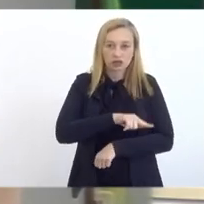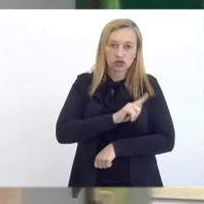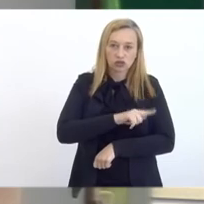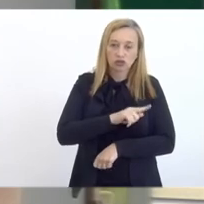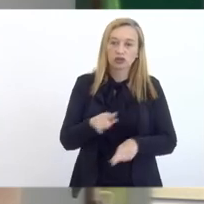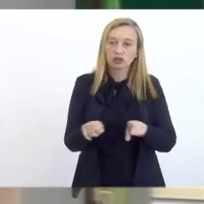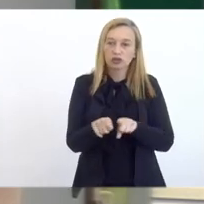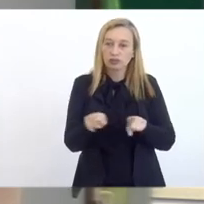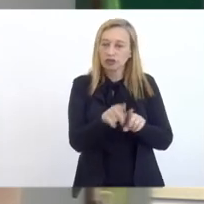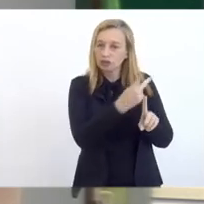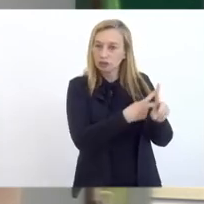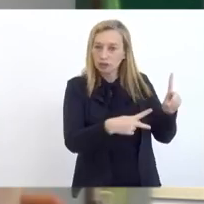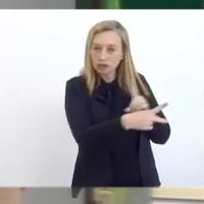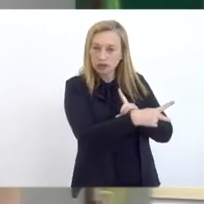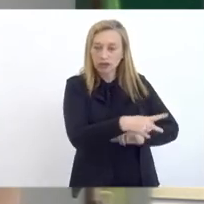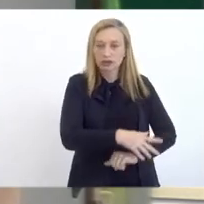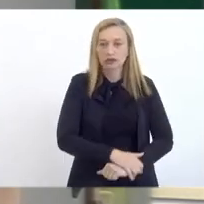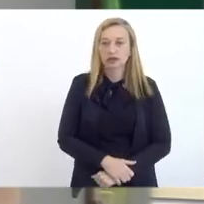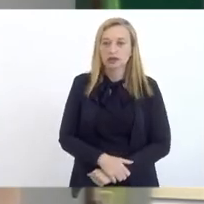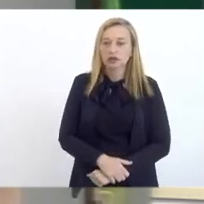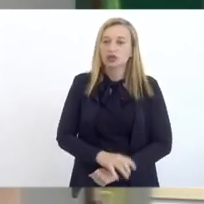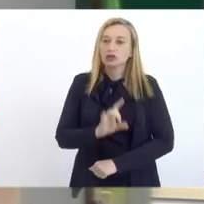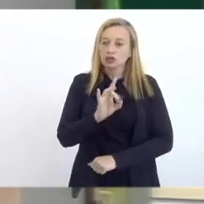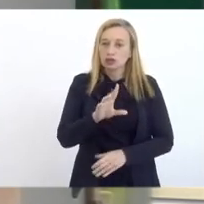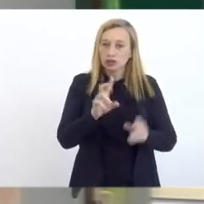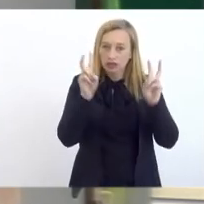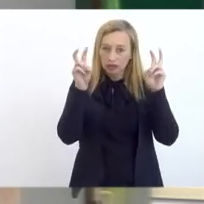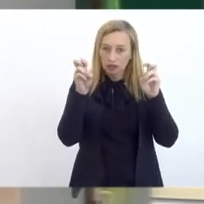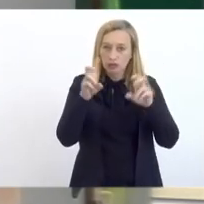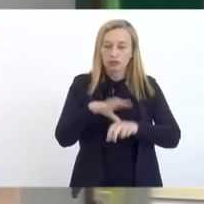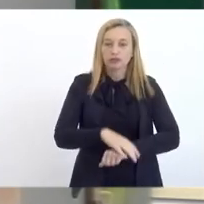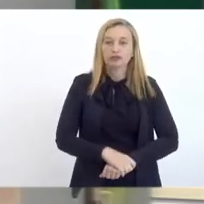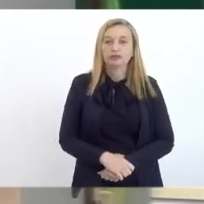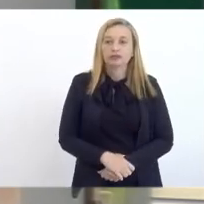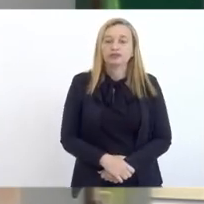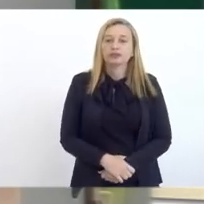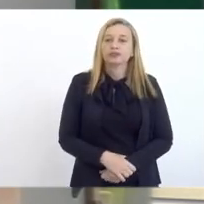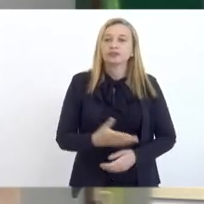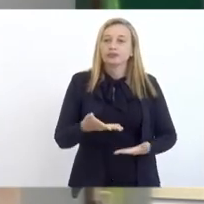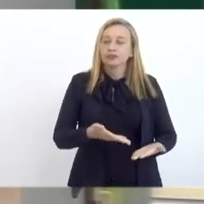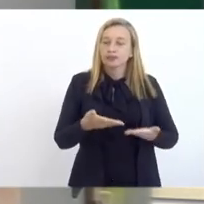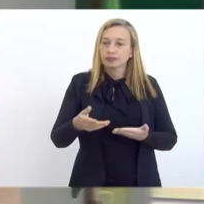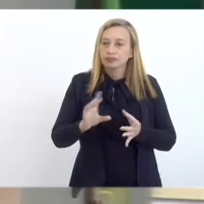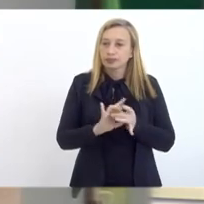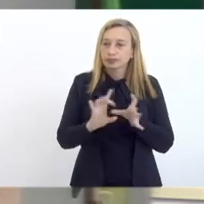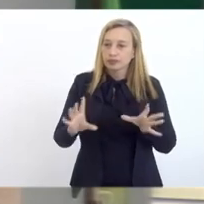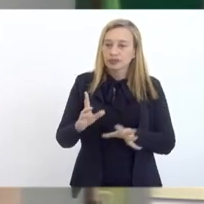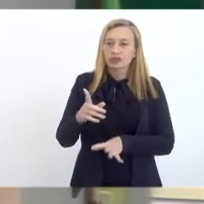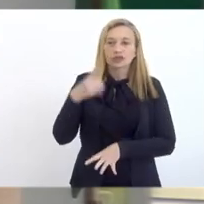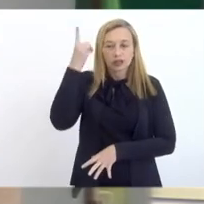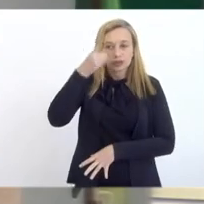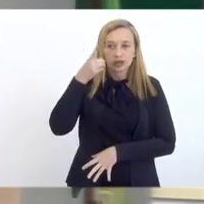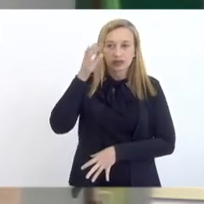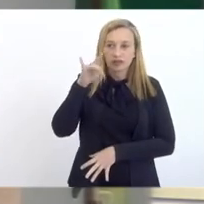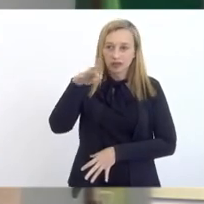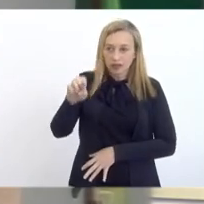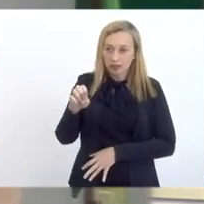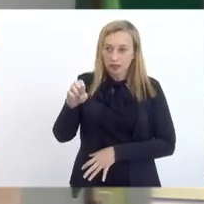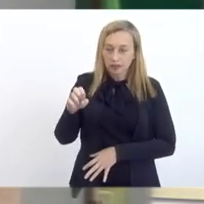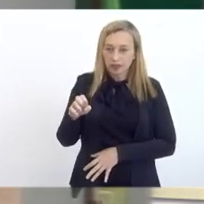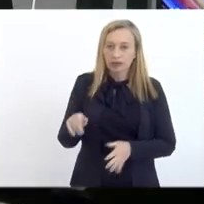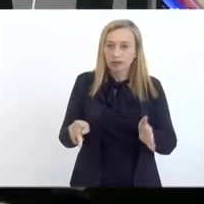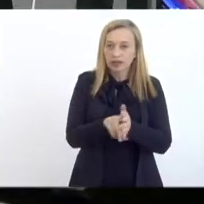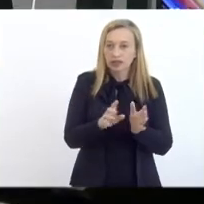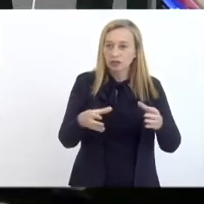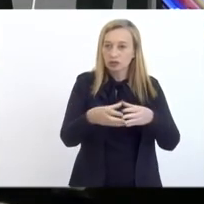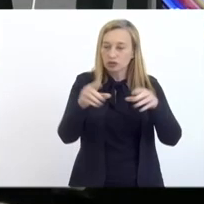o do Rio Previdência. Só essa questão. Passar a palavra ao deputado Felipe Soares, membro titular da